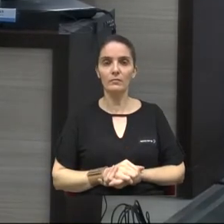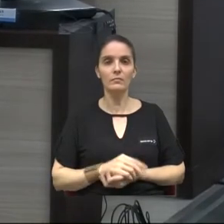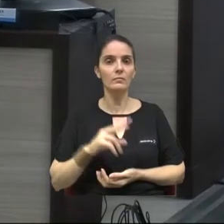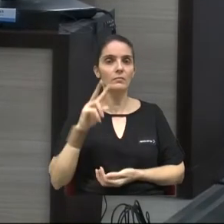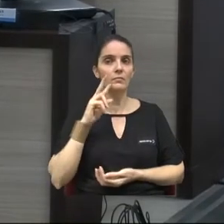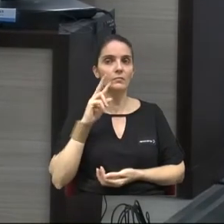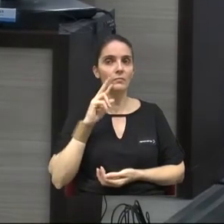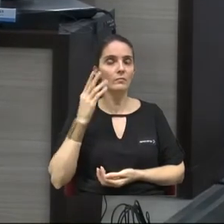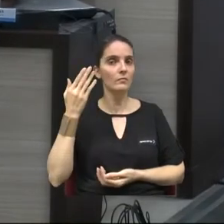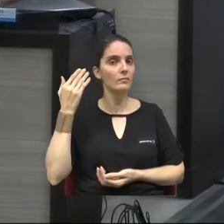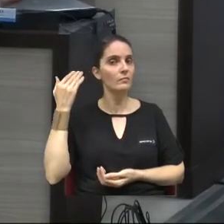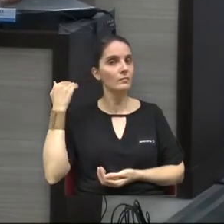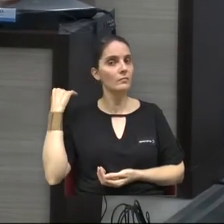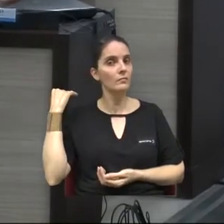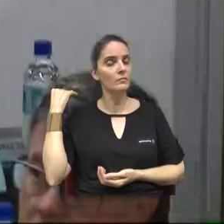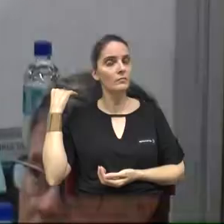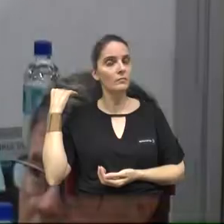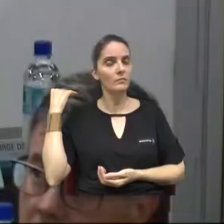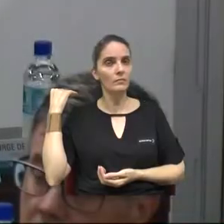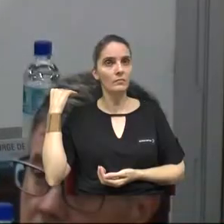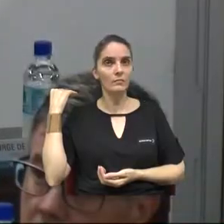segunda-feira passada foi